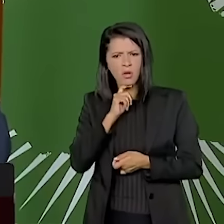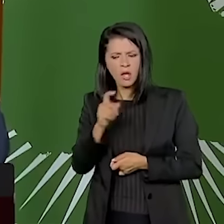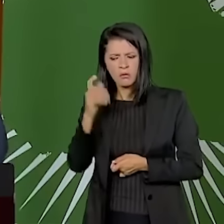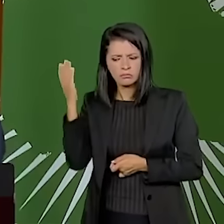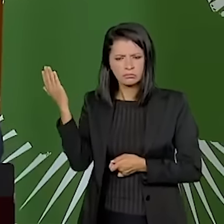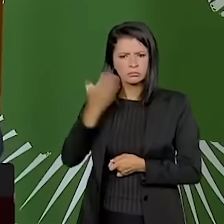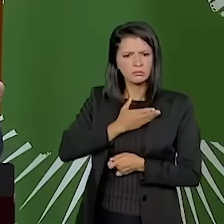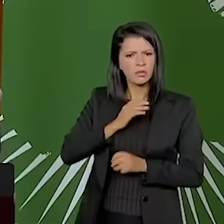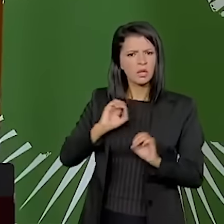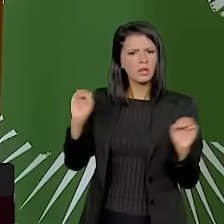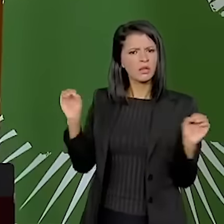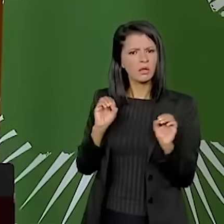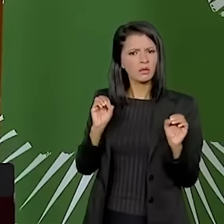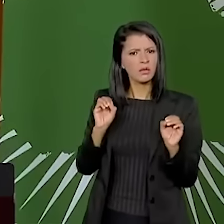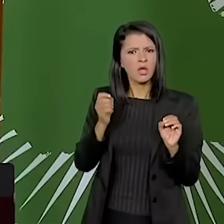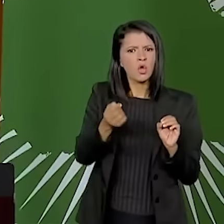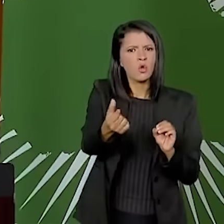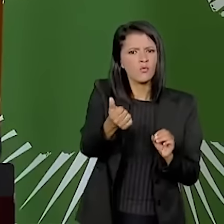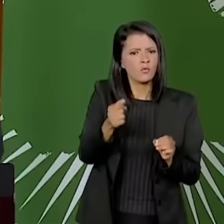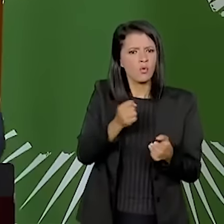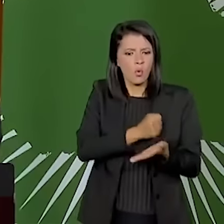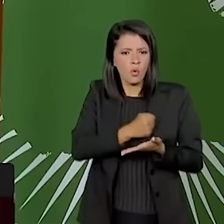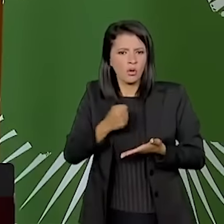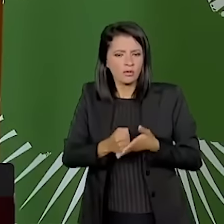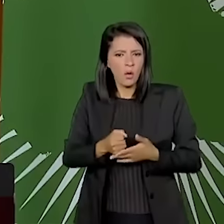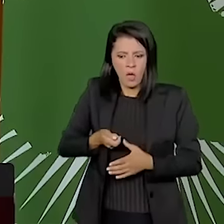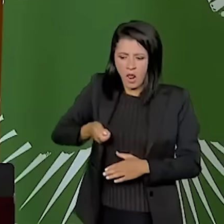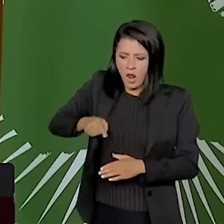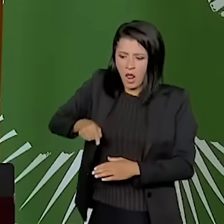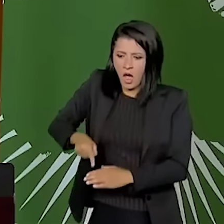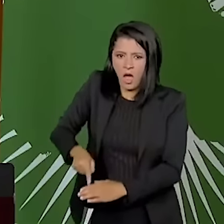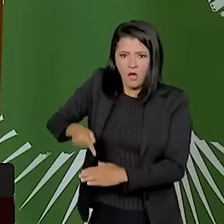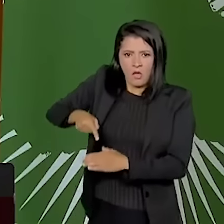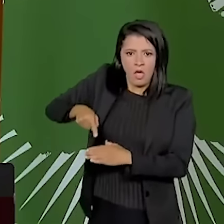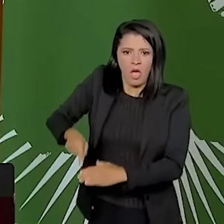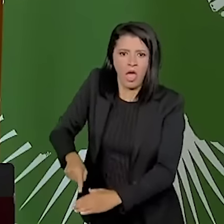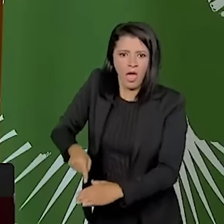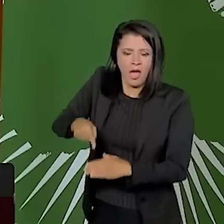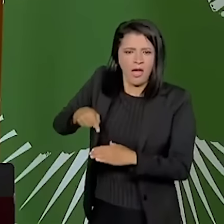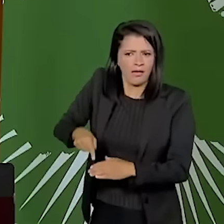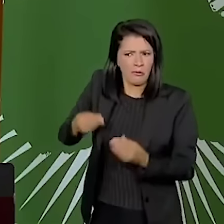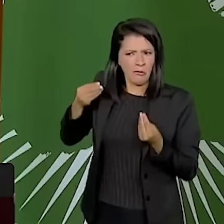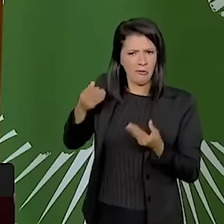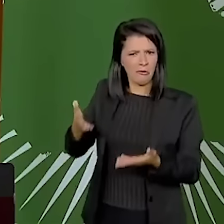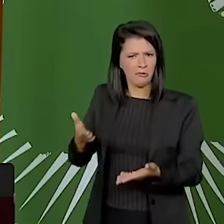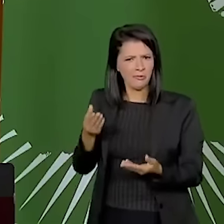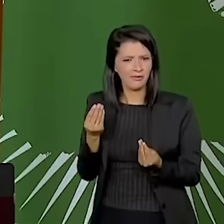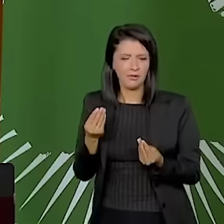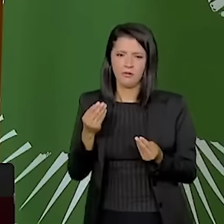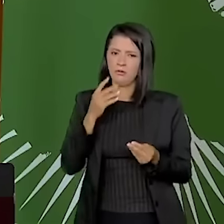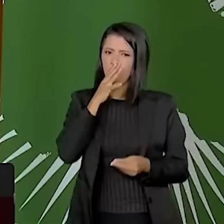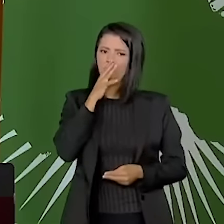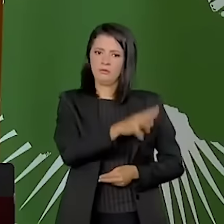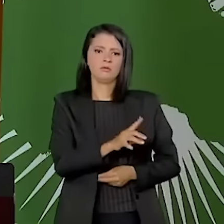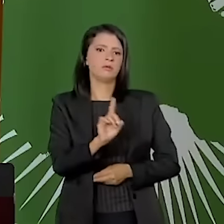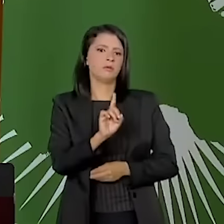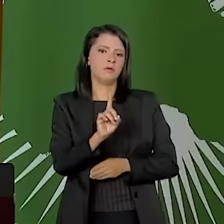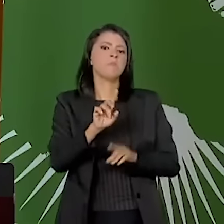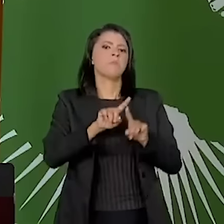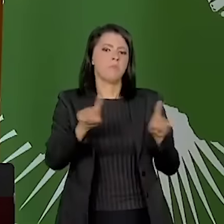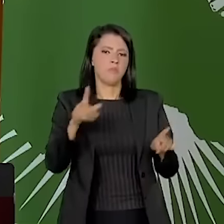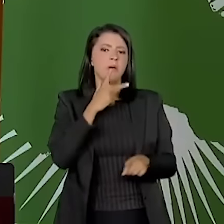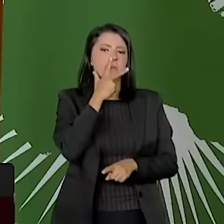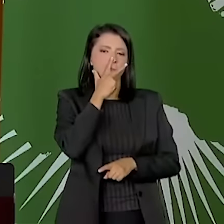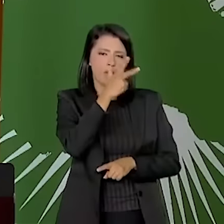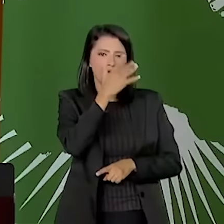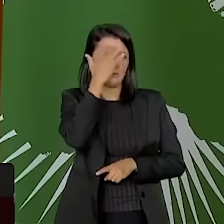Só faltaram contratar uma escavadeira. Eu não quero acusar, mas, teoricamente, parece que teve a